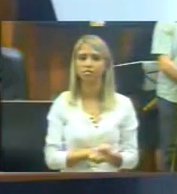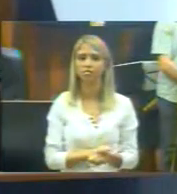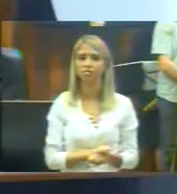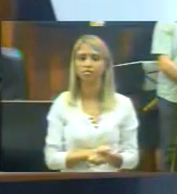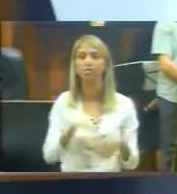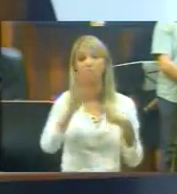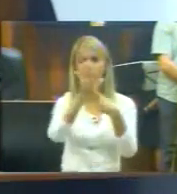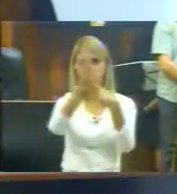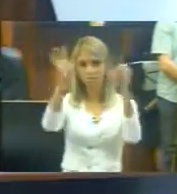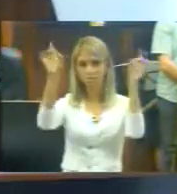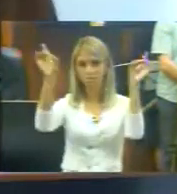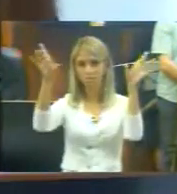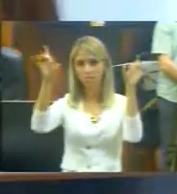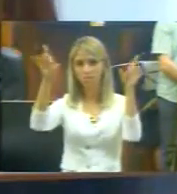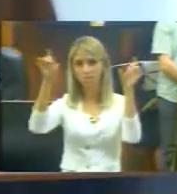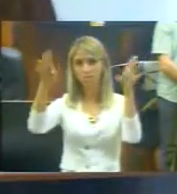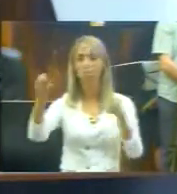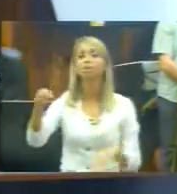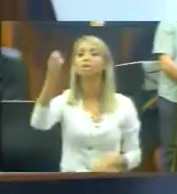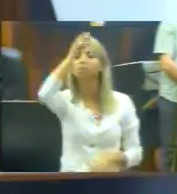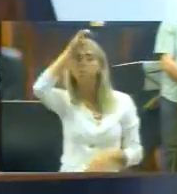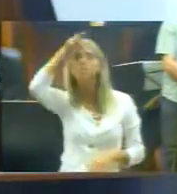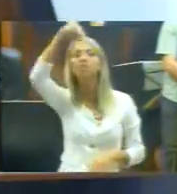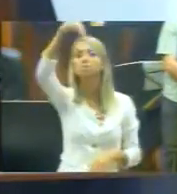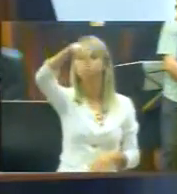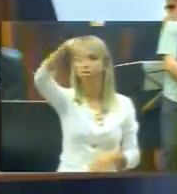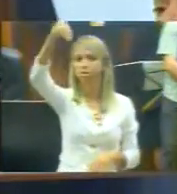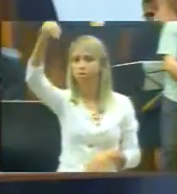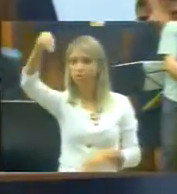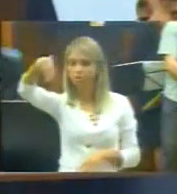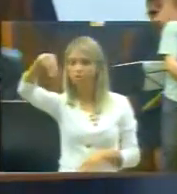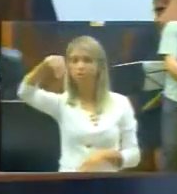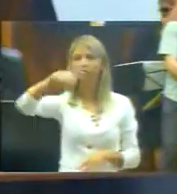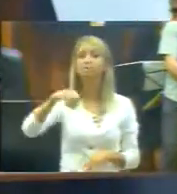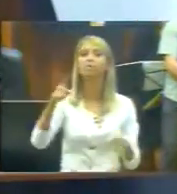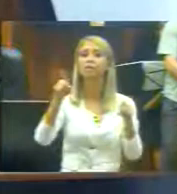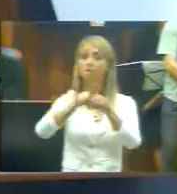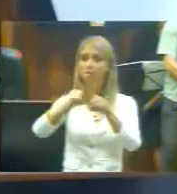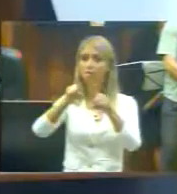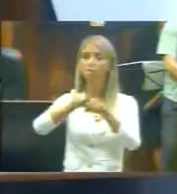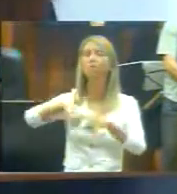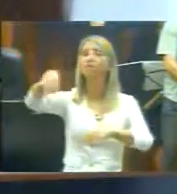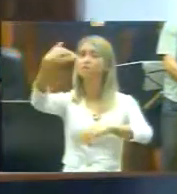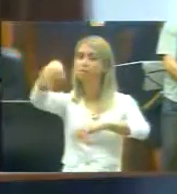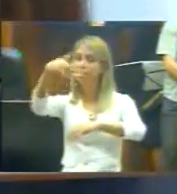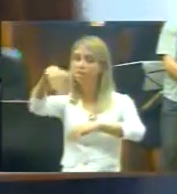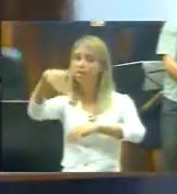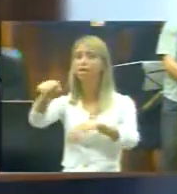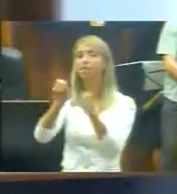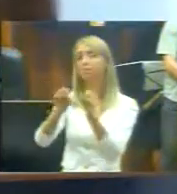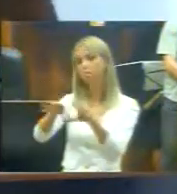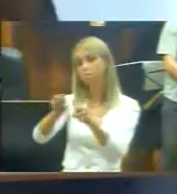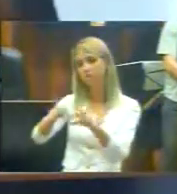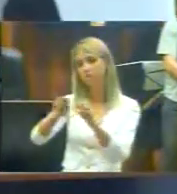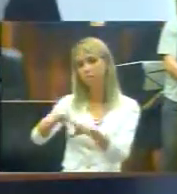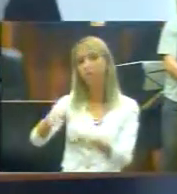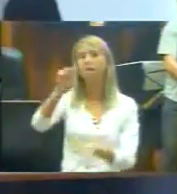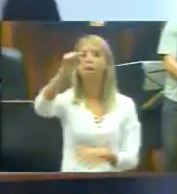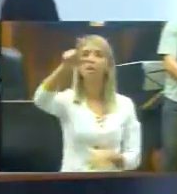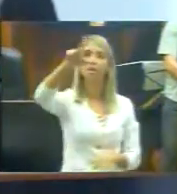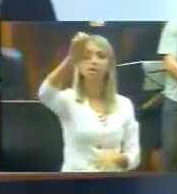Destacando em especial o prefeito Marquinhos Mendes e o secretário de Educação, Alexandre